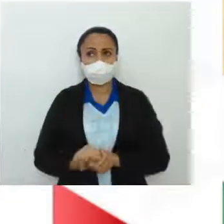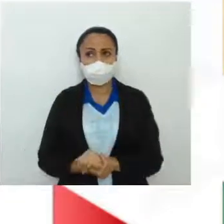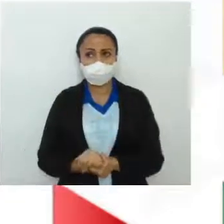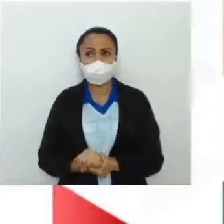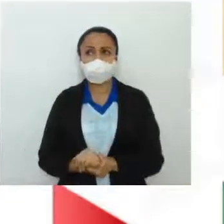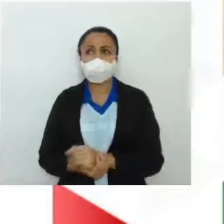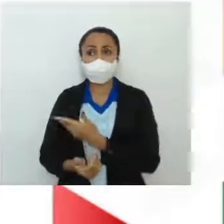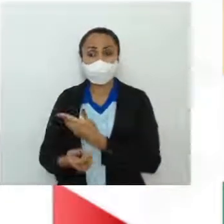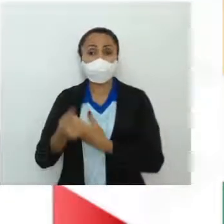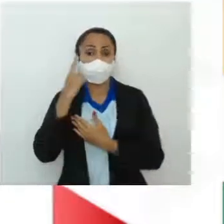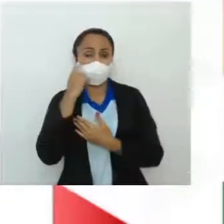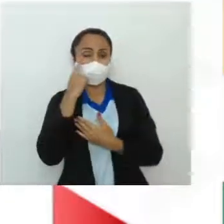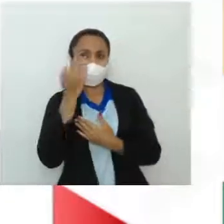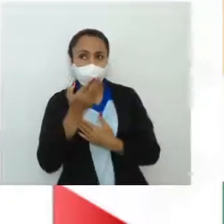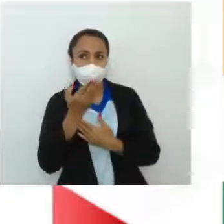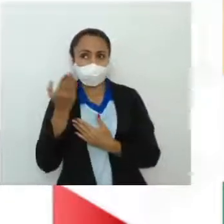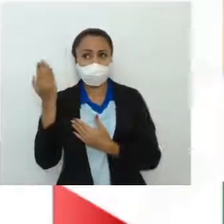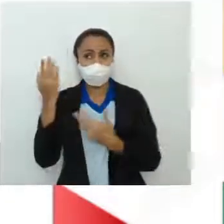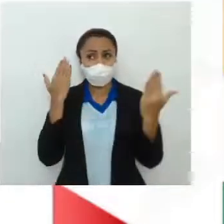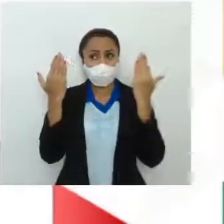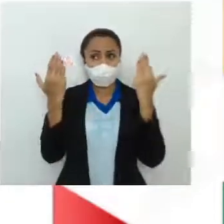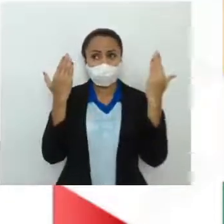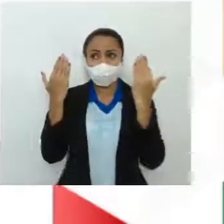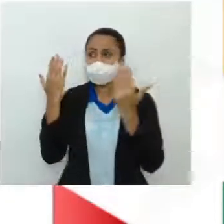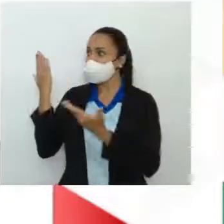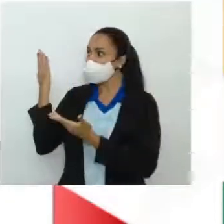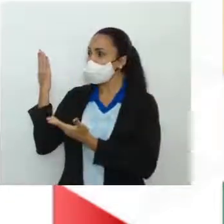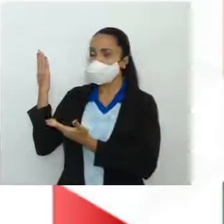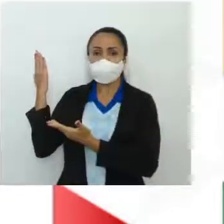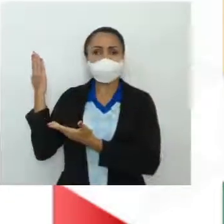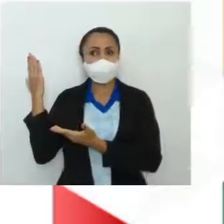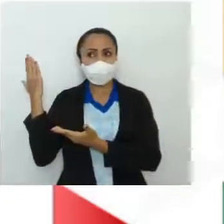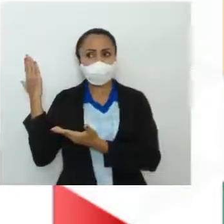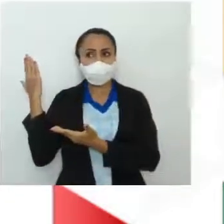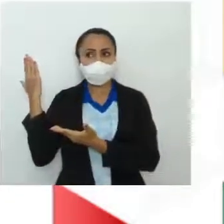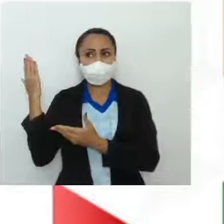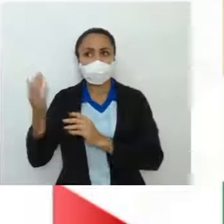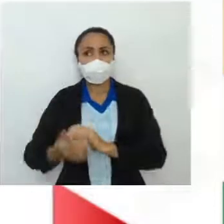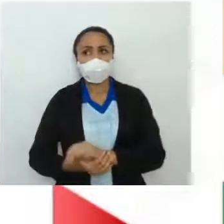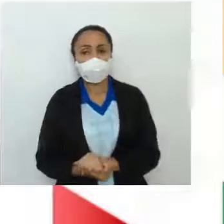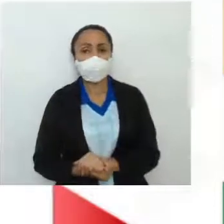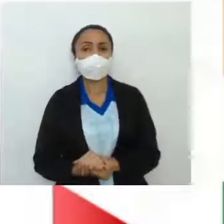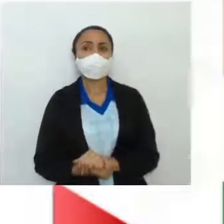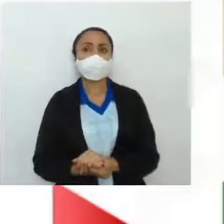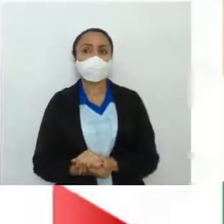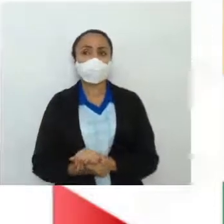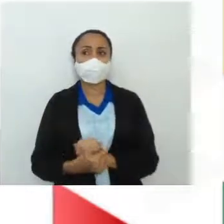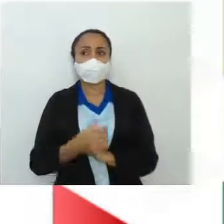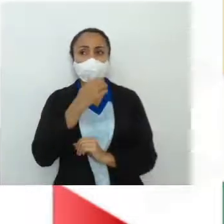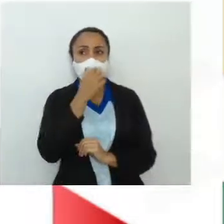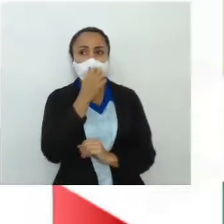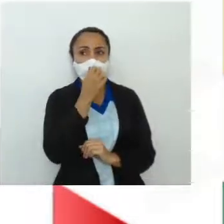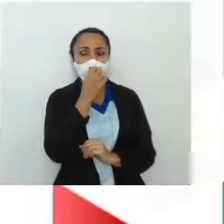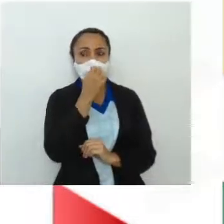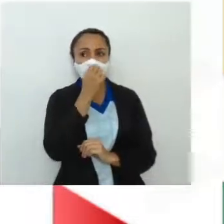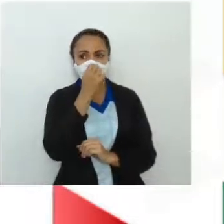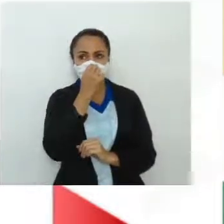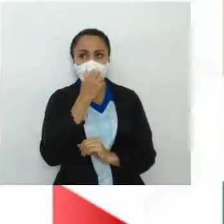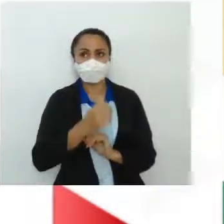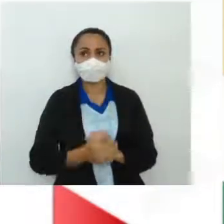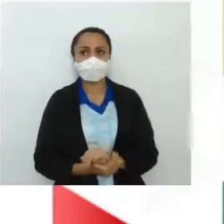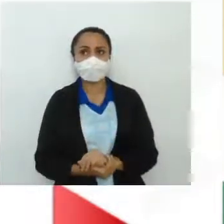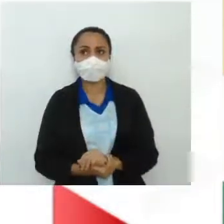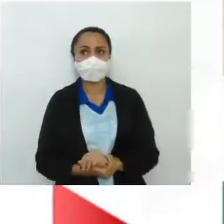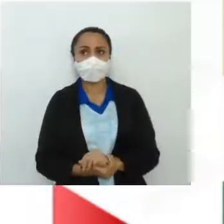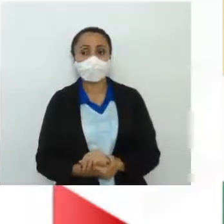casa observar essa máquina fotográfica quando a gente está ali, comparando com a nossa visão humana. Ou seja, quando